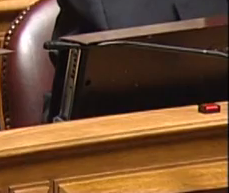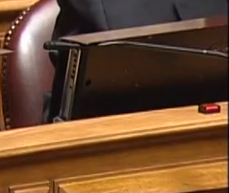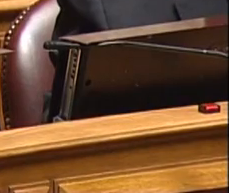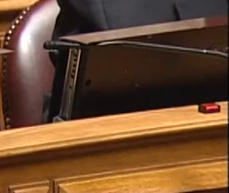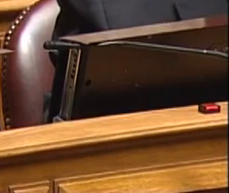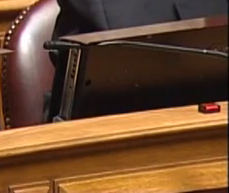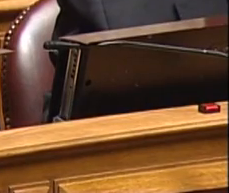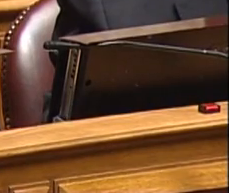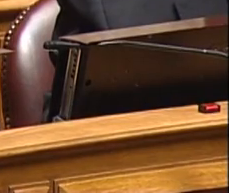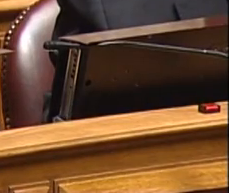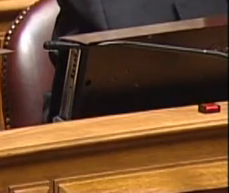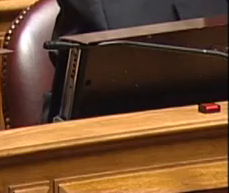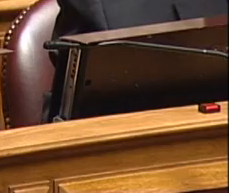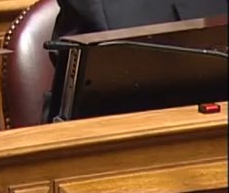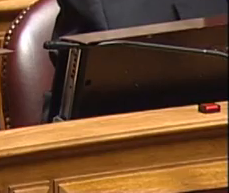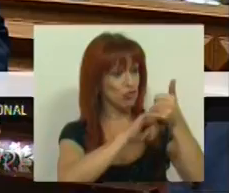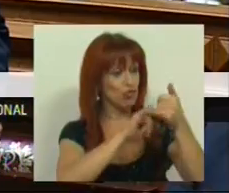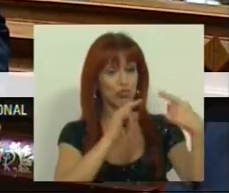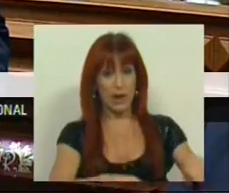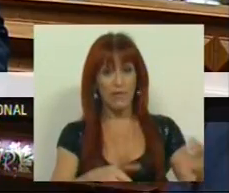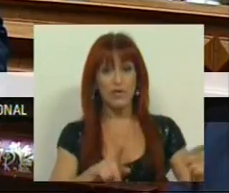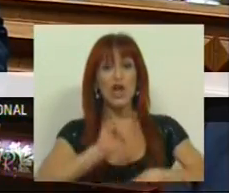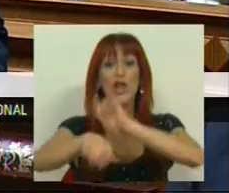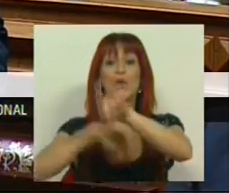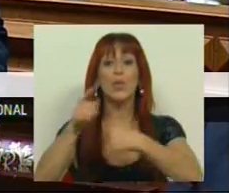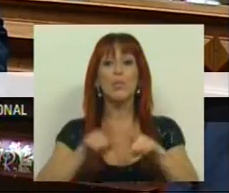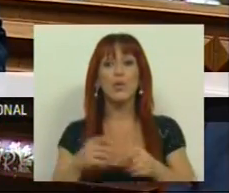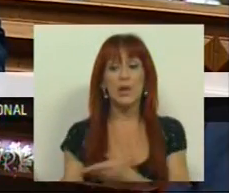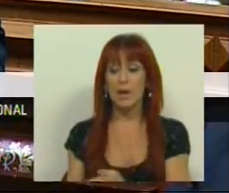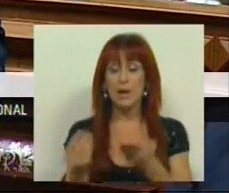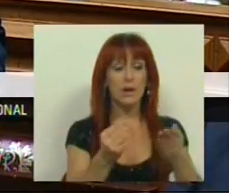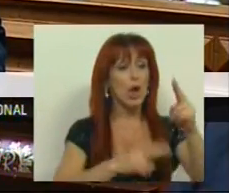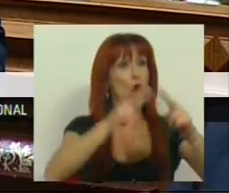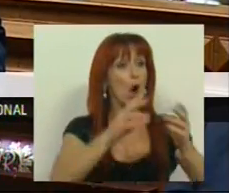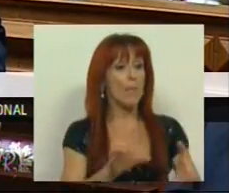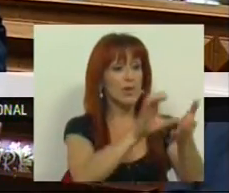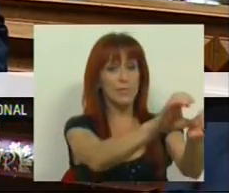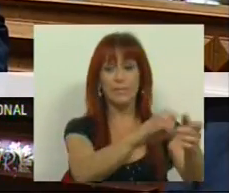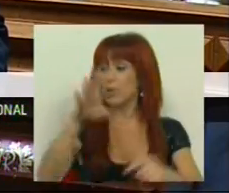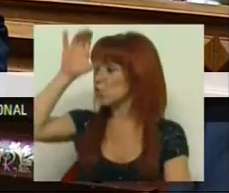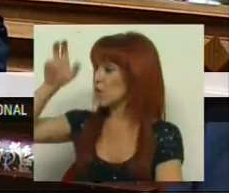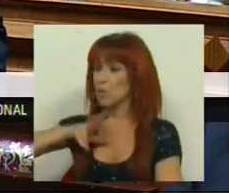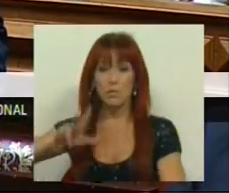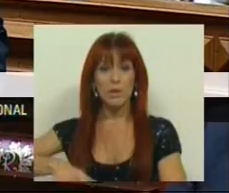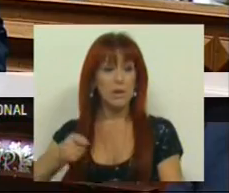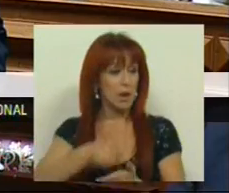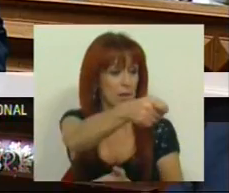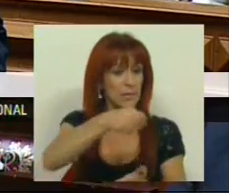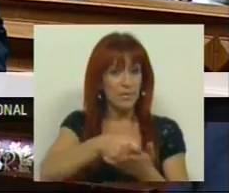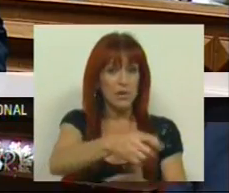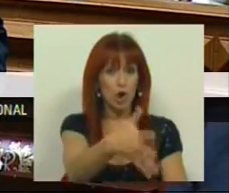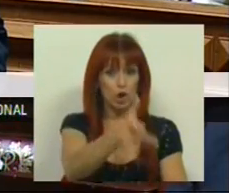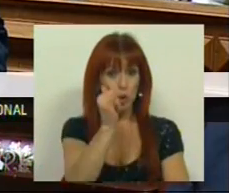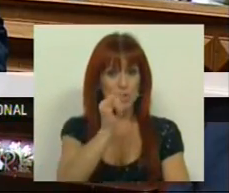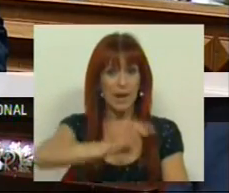Estava contratualizado com a concessionária que depois da entrega à obra, o Estado português pagaria